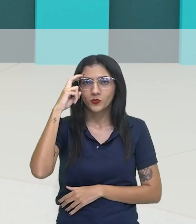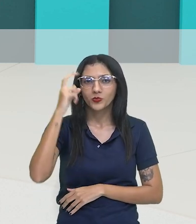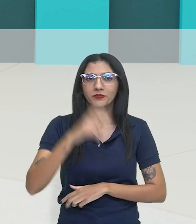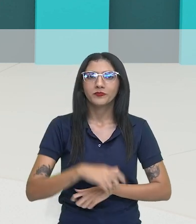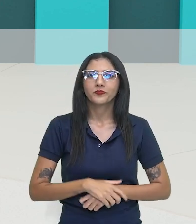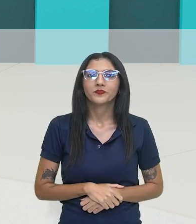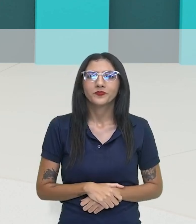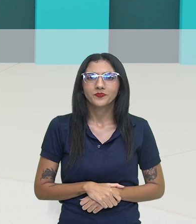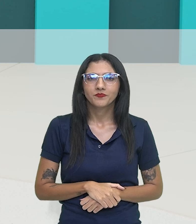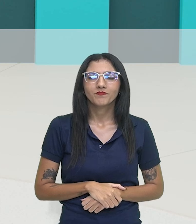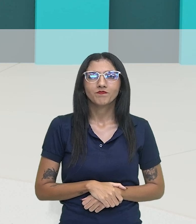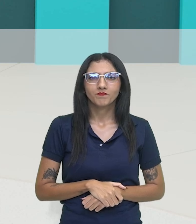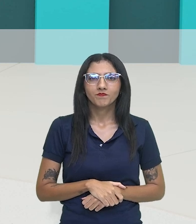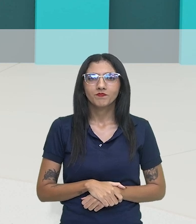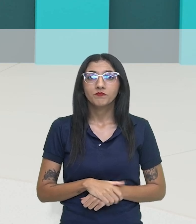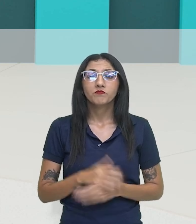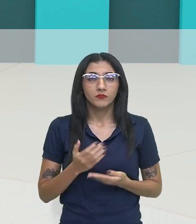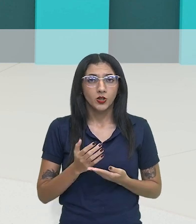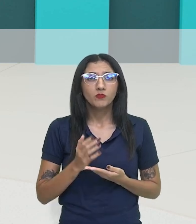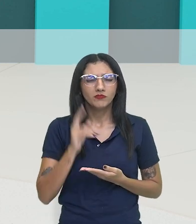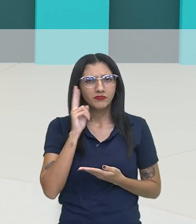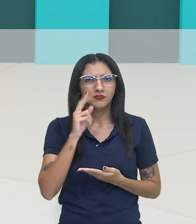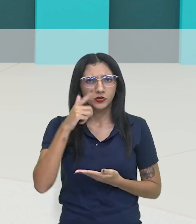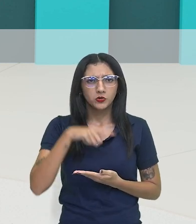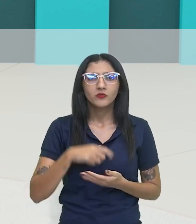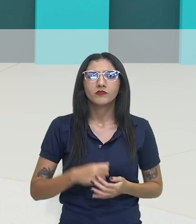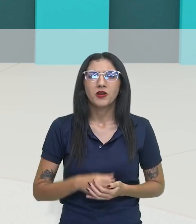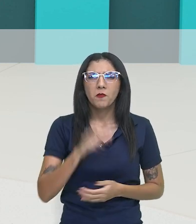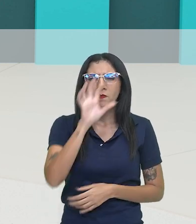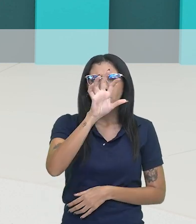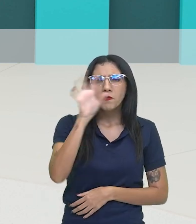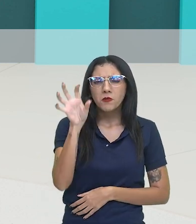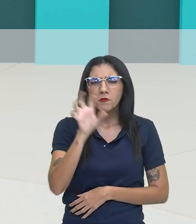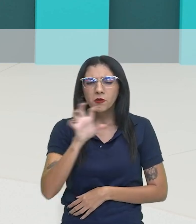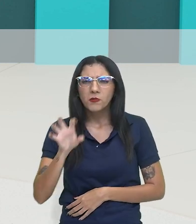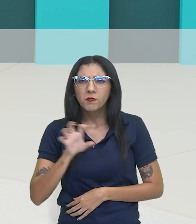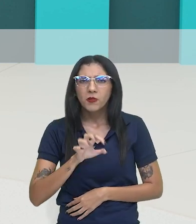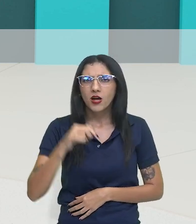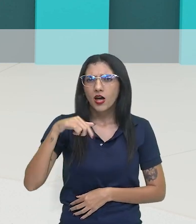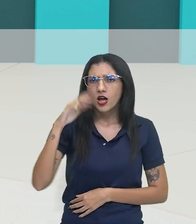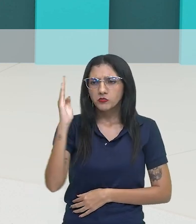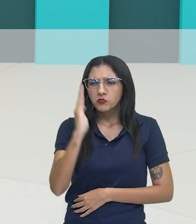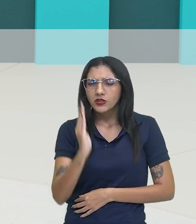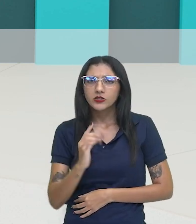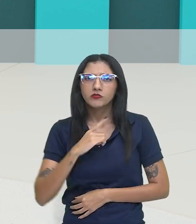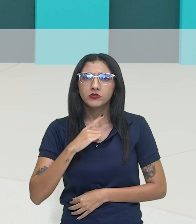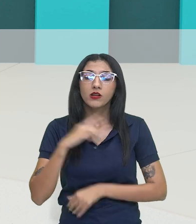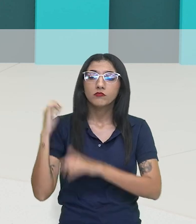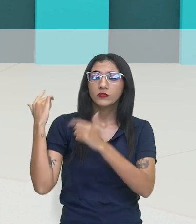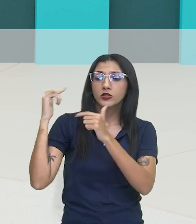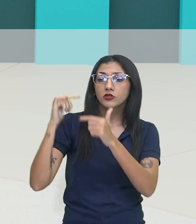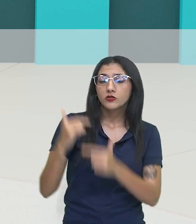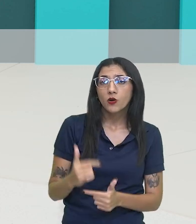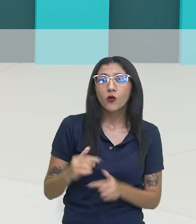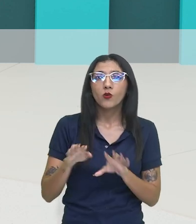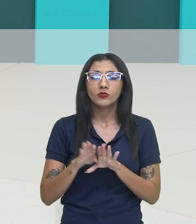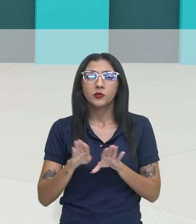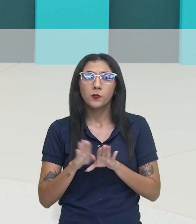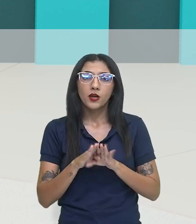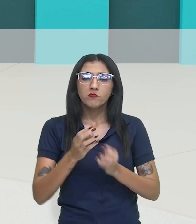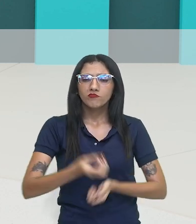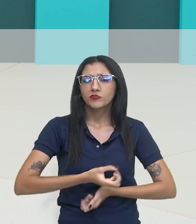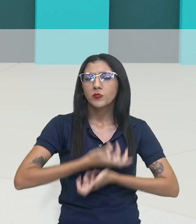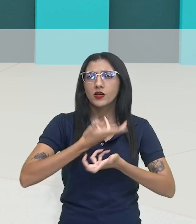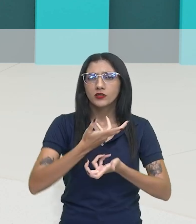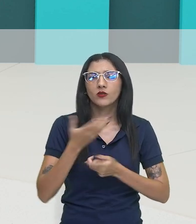manifestações, ok? Então, como eu disse, cada região do nosso Brasil ele possui ali suas próprias tradições, suas próprias manifestações